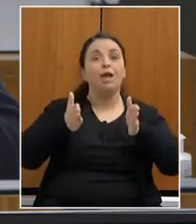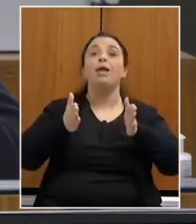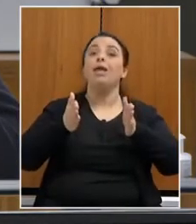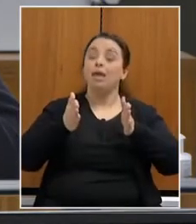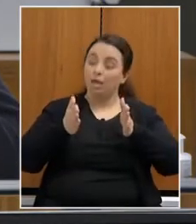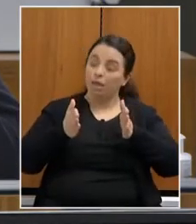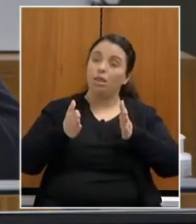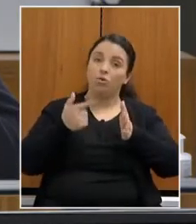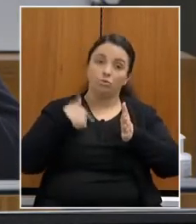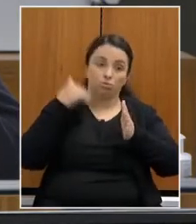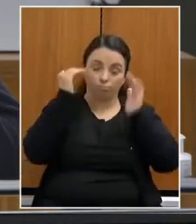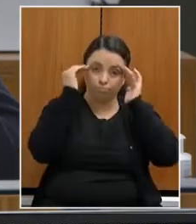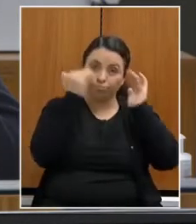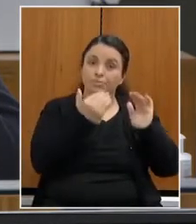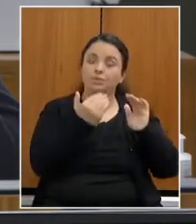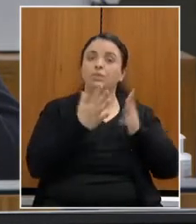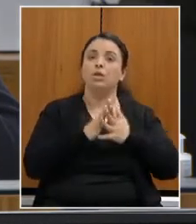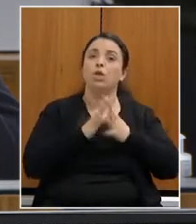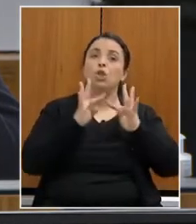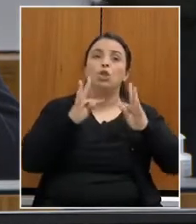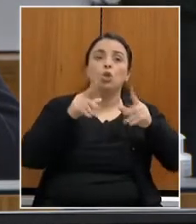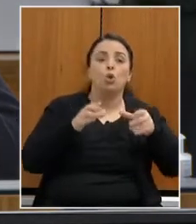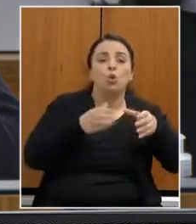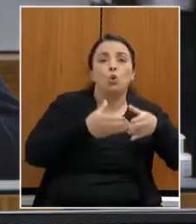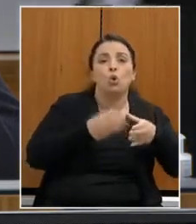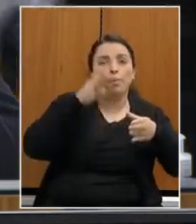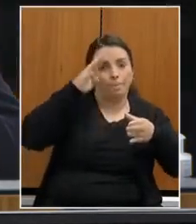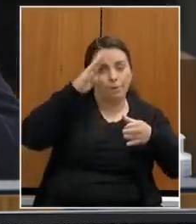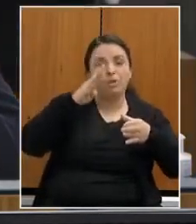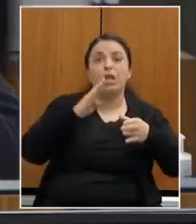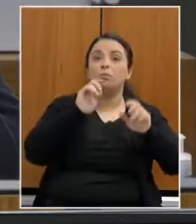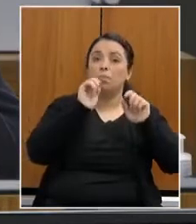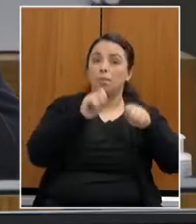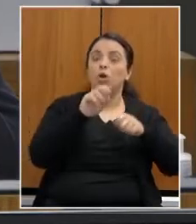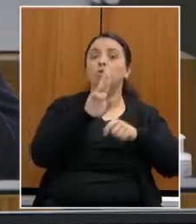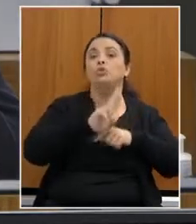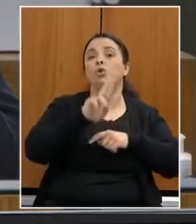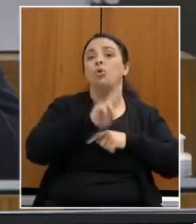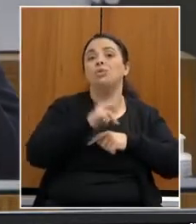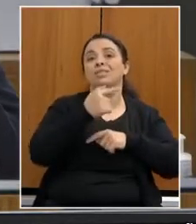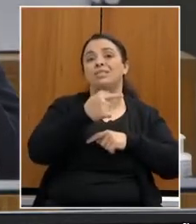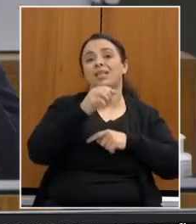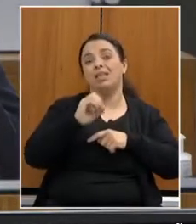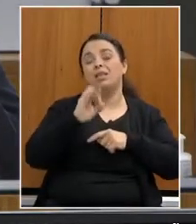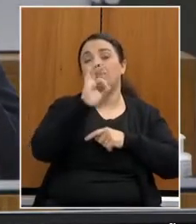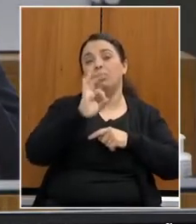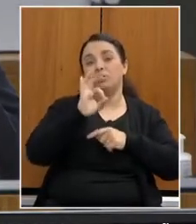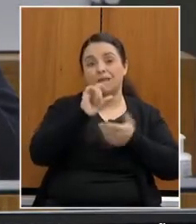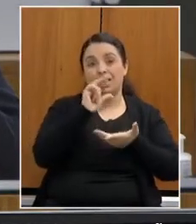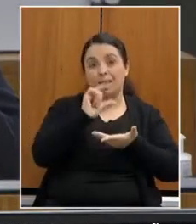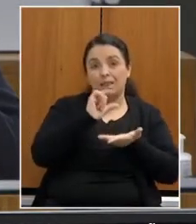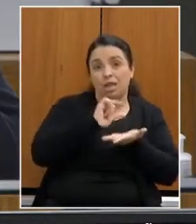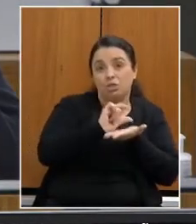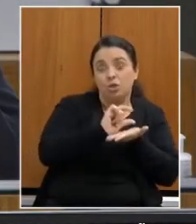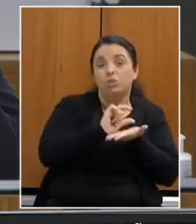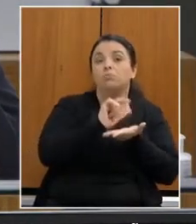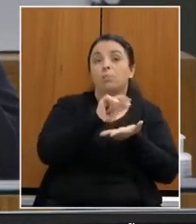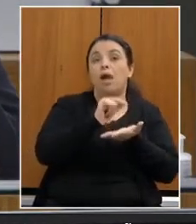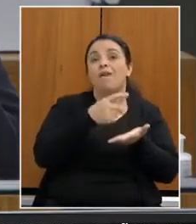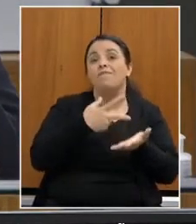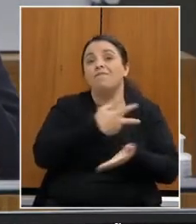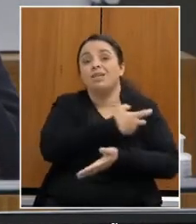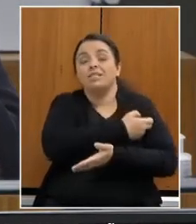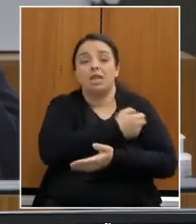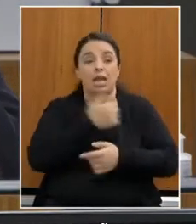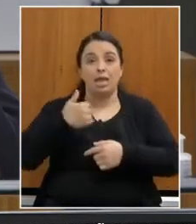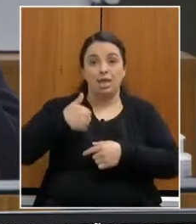cada município pode utilizar 70% das doses para vacinar por idade e 30%